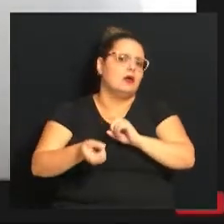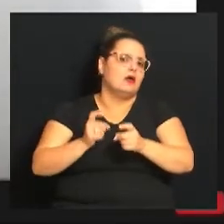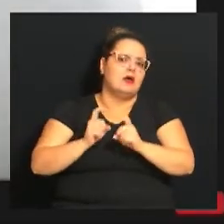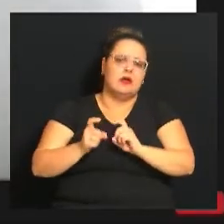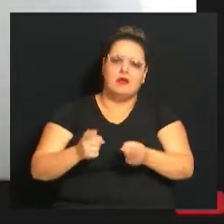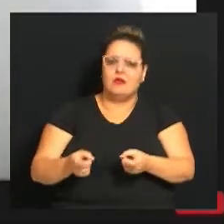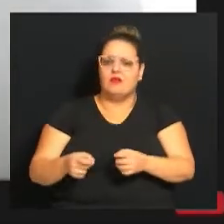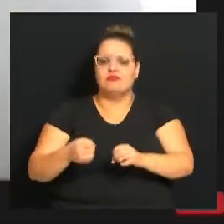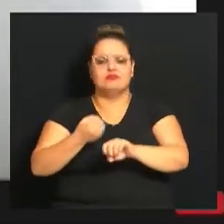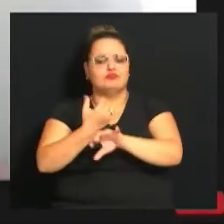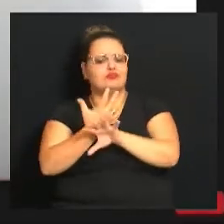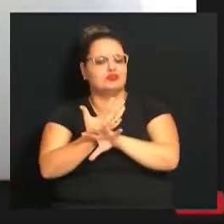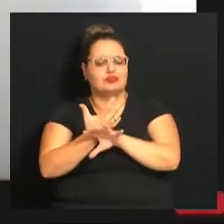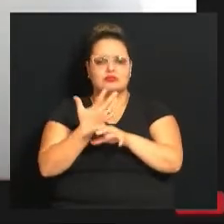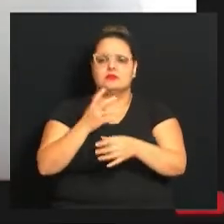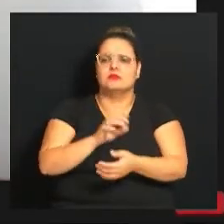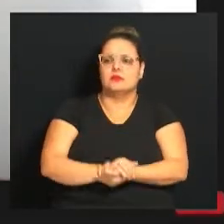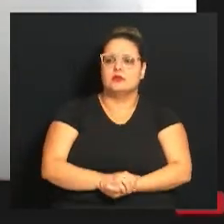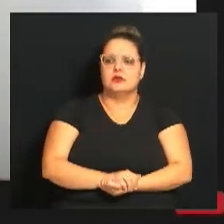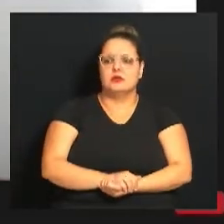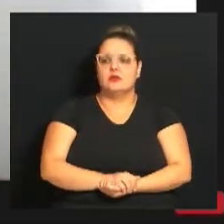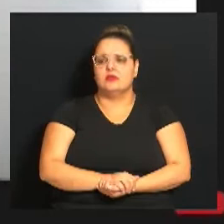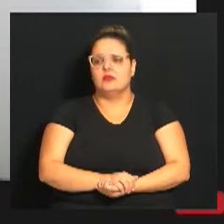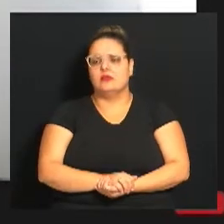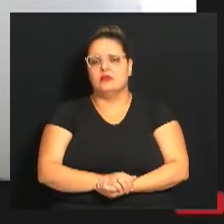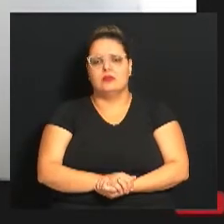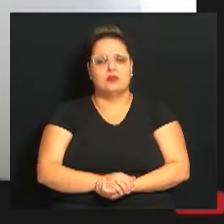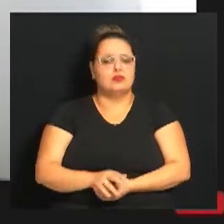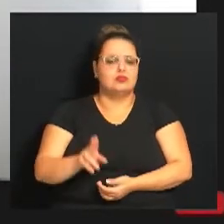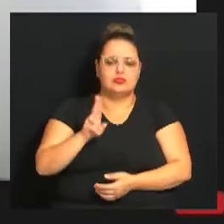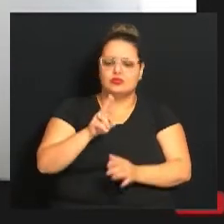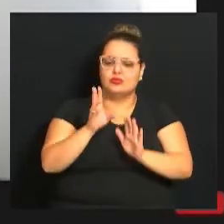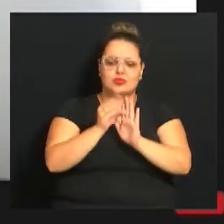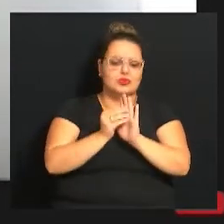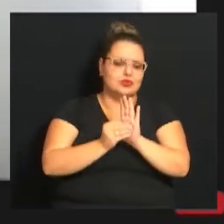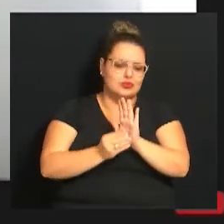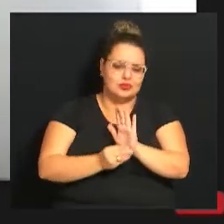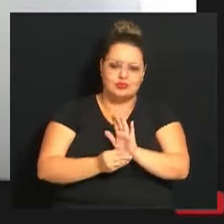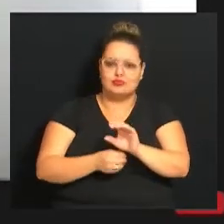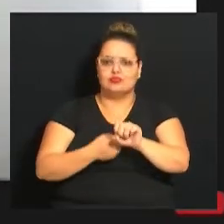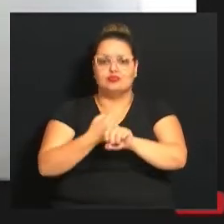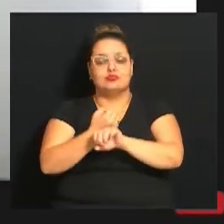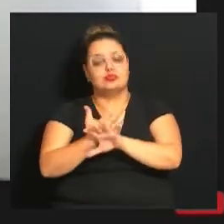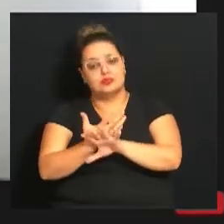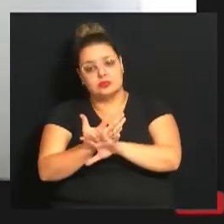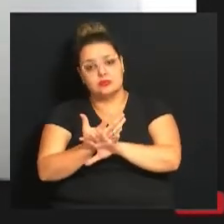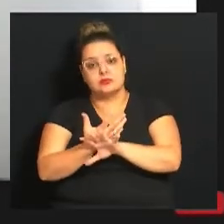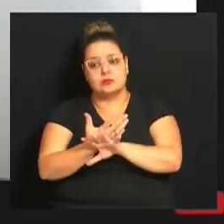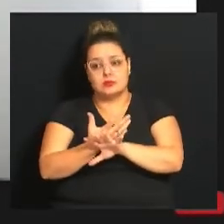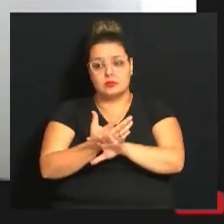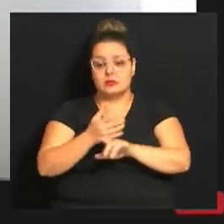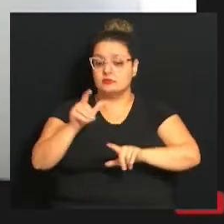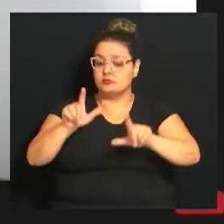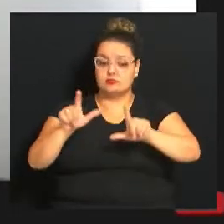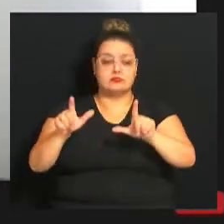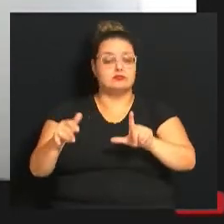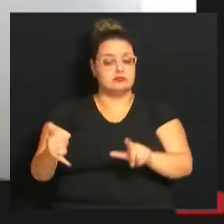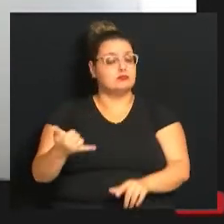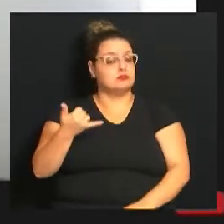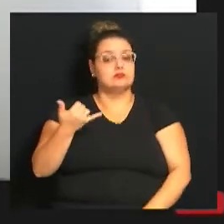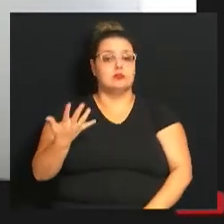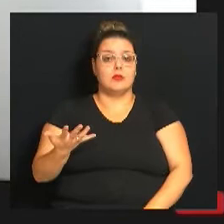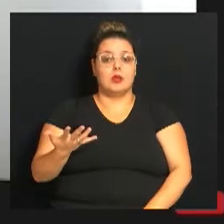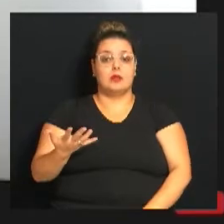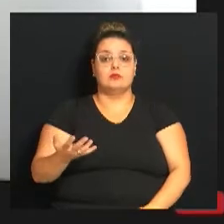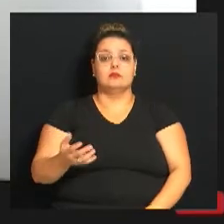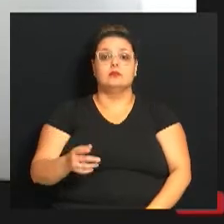vídeo, o consumo de conteúdo via vídeo, então a gente se conectou muito com a tela. E tem outro dado importante, o Brasil é um